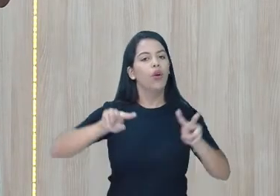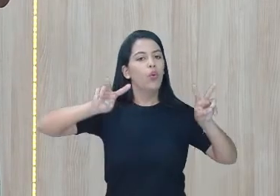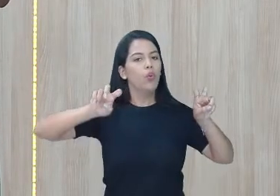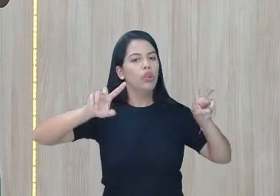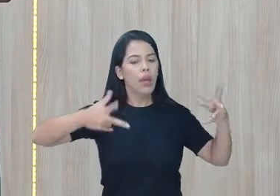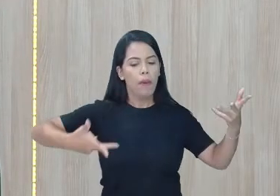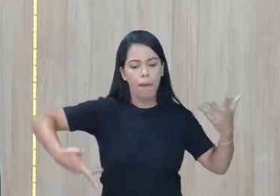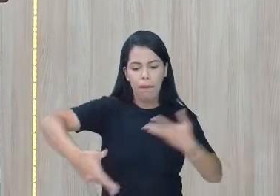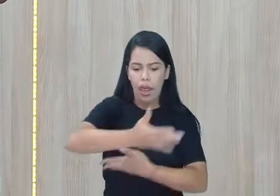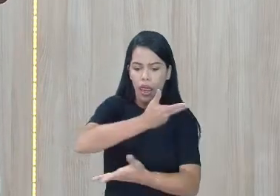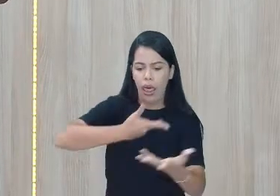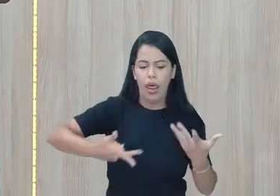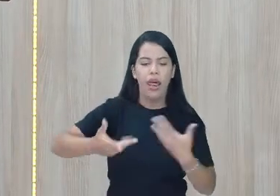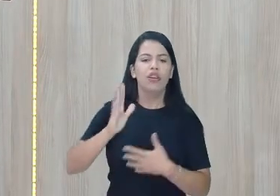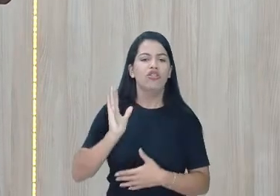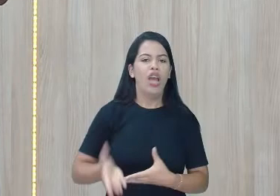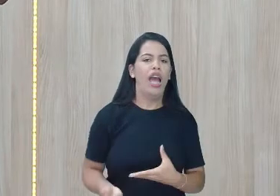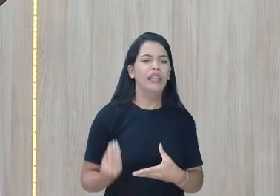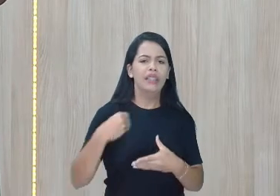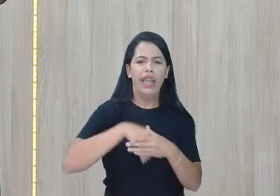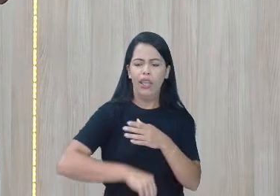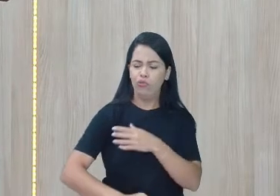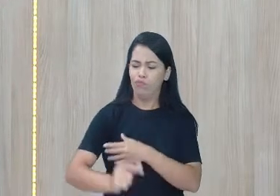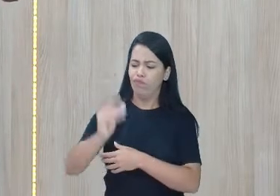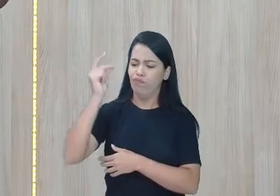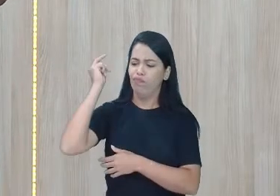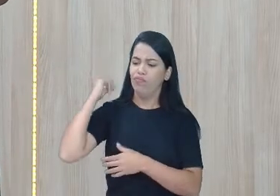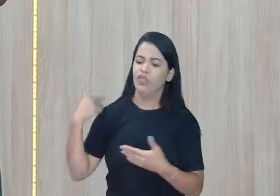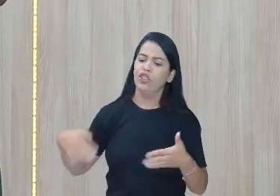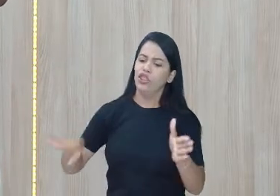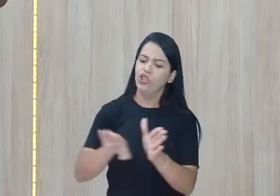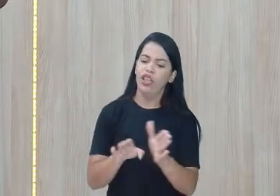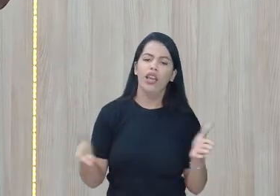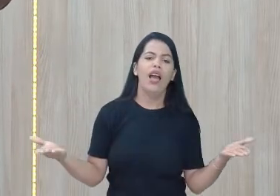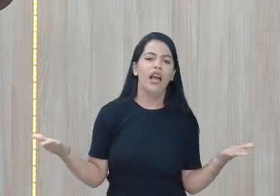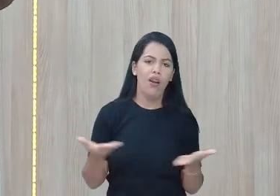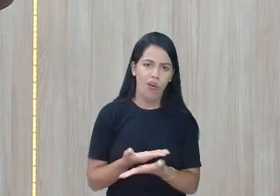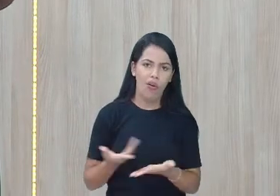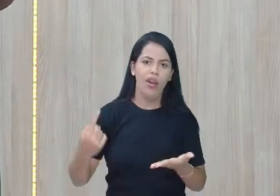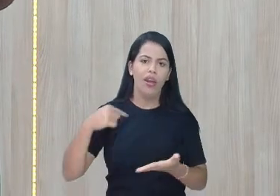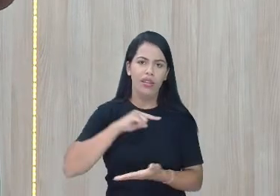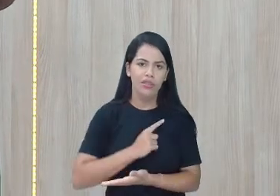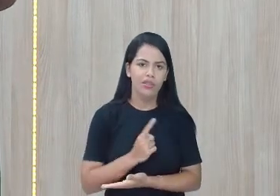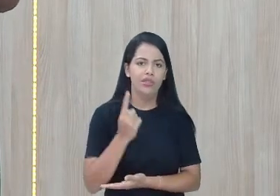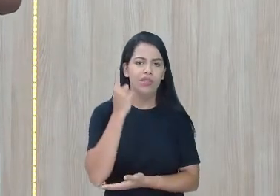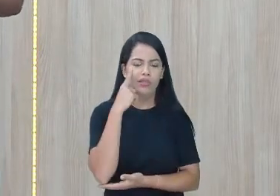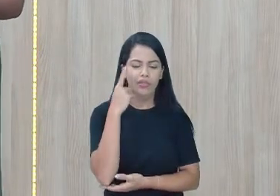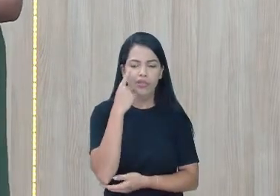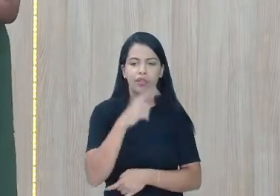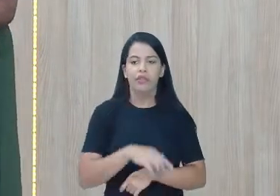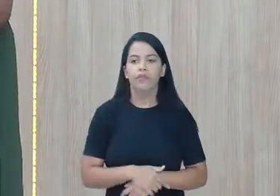muitos tempos, e está aqui e chega até os nossos dias de hoje com bastante relevância, né?